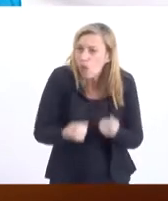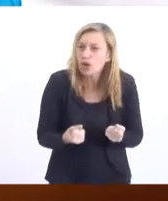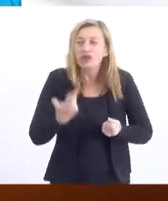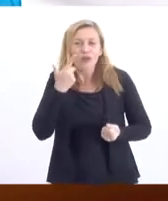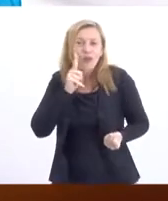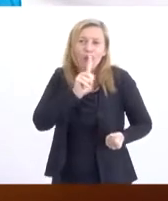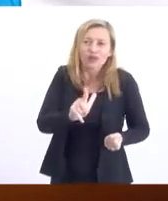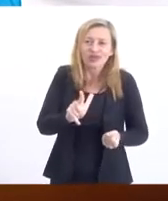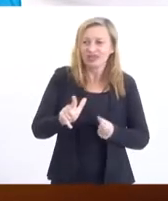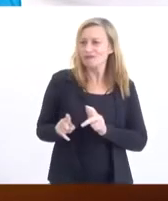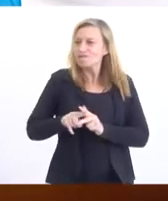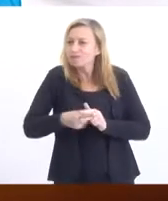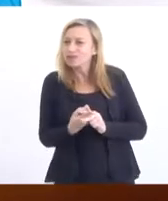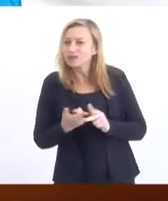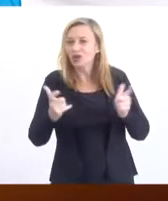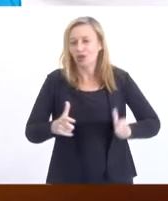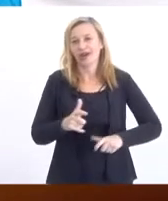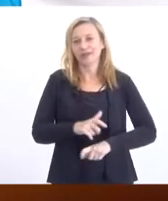vamos conseguir.